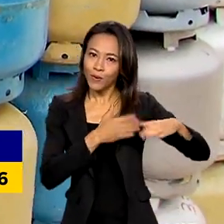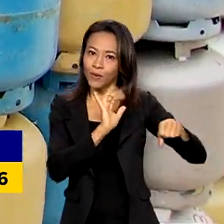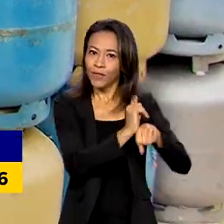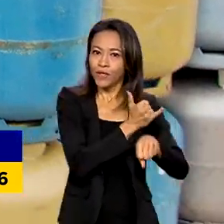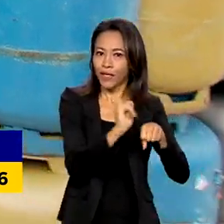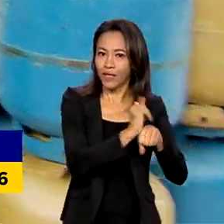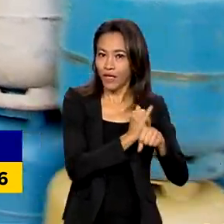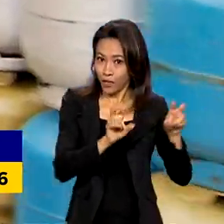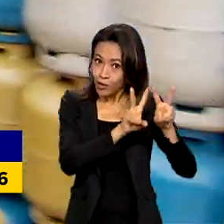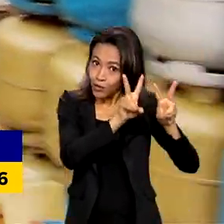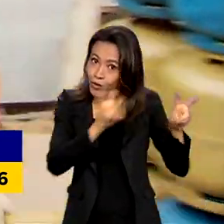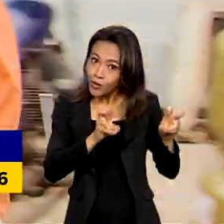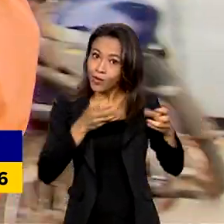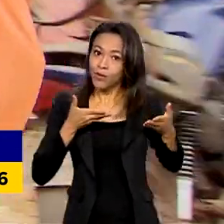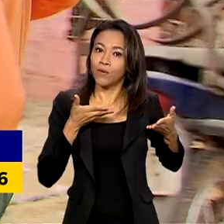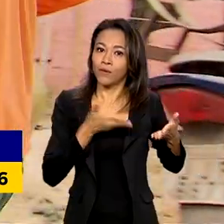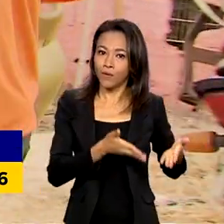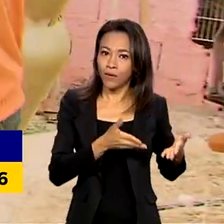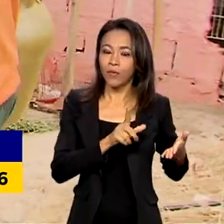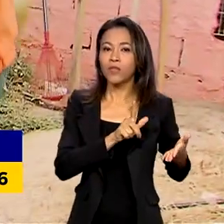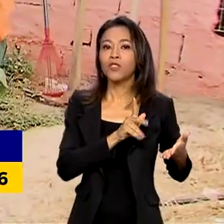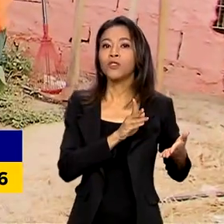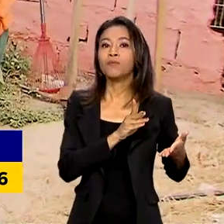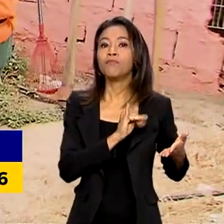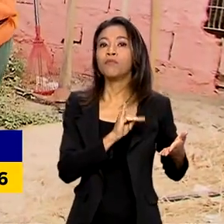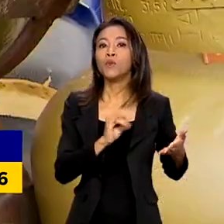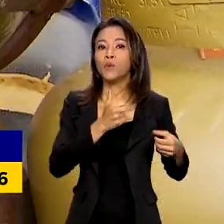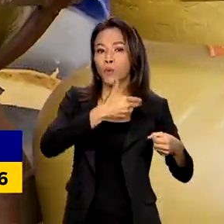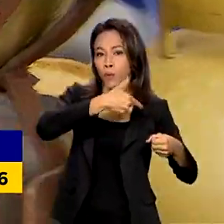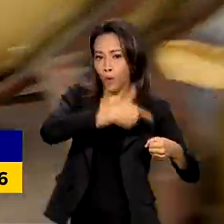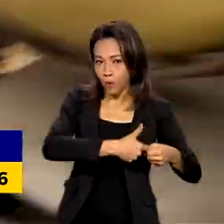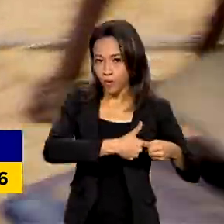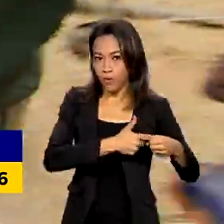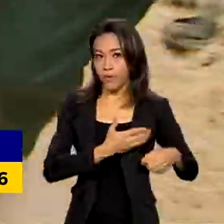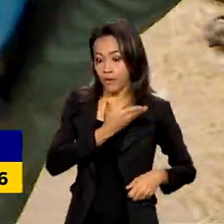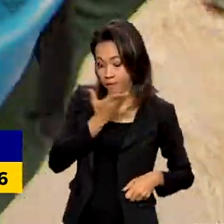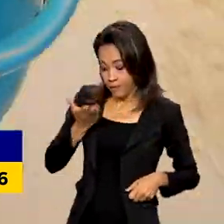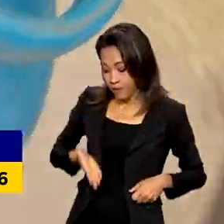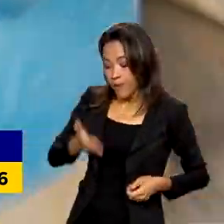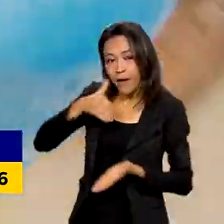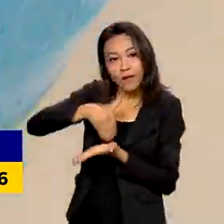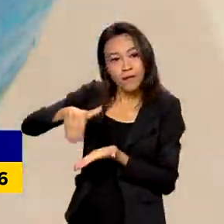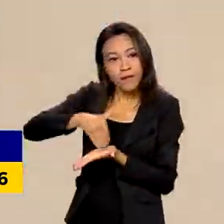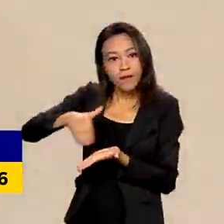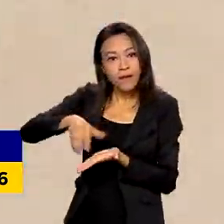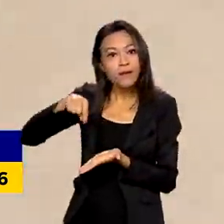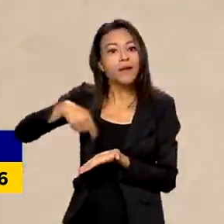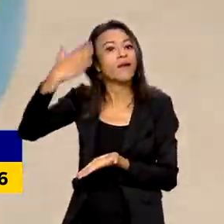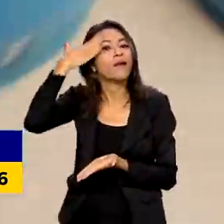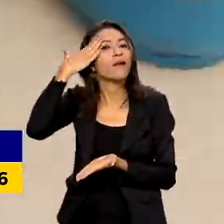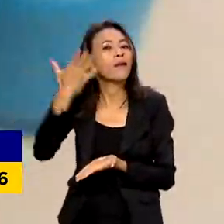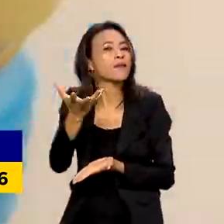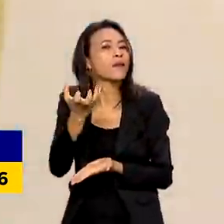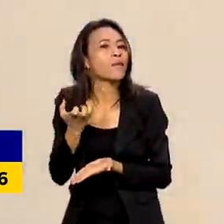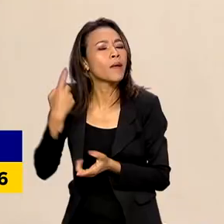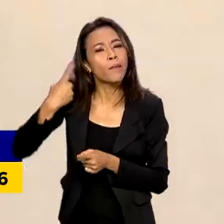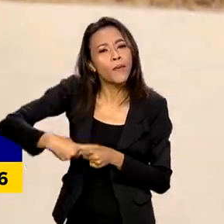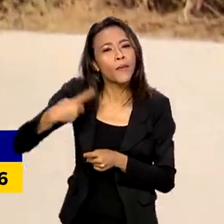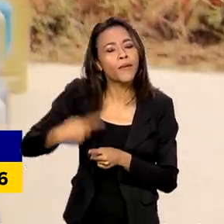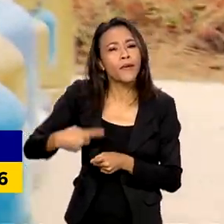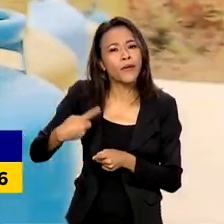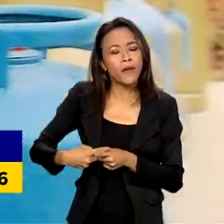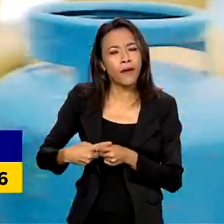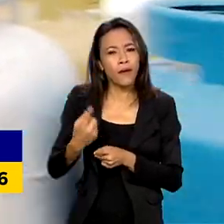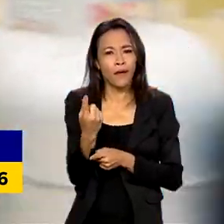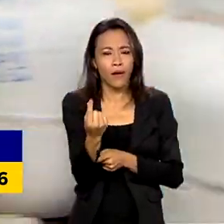Estratégicos de Petróleo, Gás e Biocombustíveis. A Secretaria Nacional do Consumidor quer saber por que a queda do preço